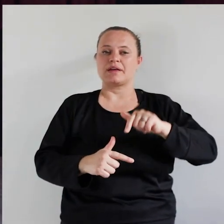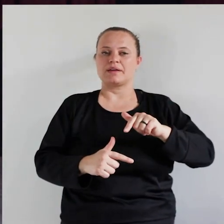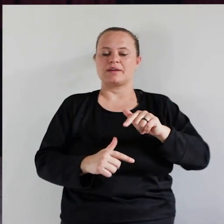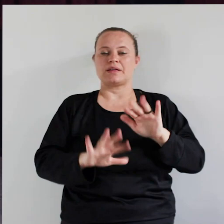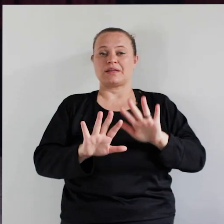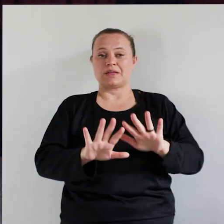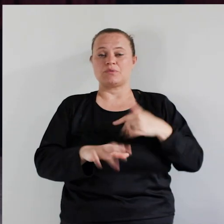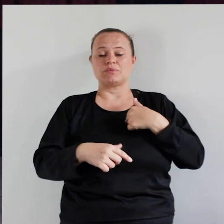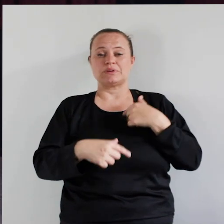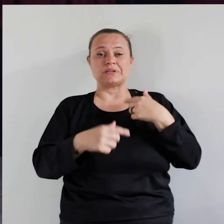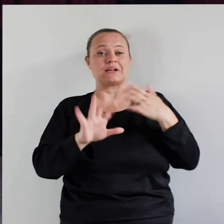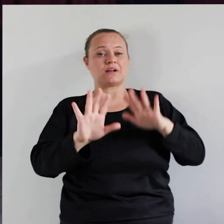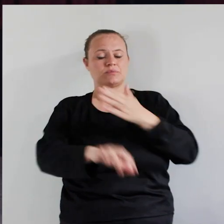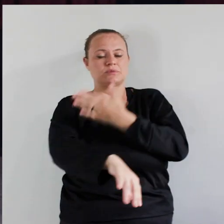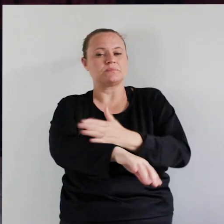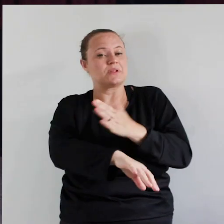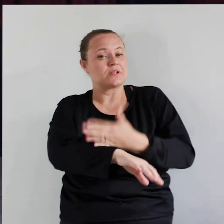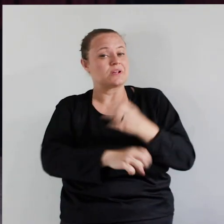trajetória